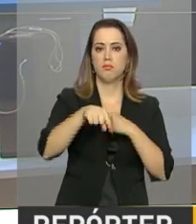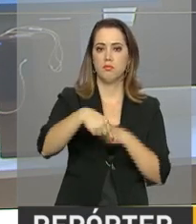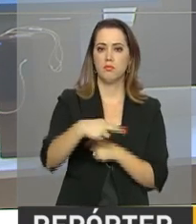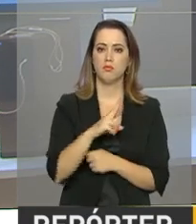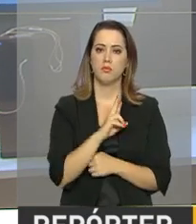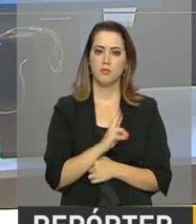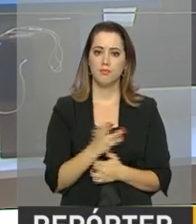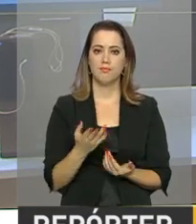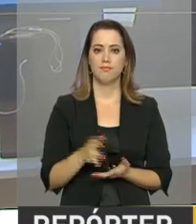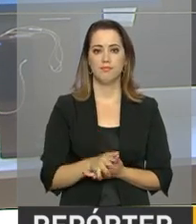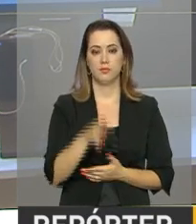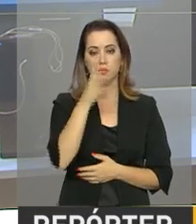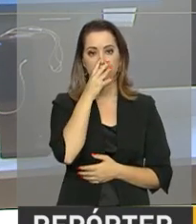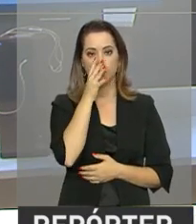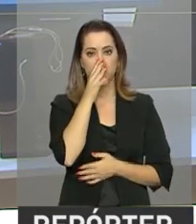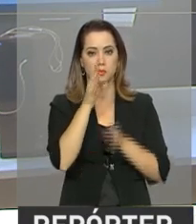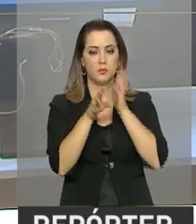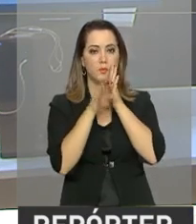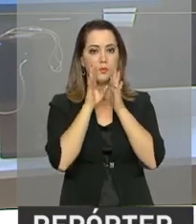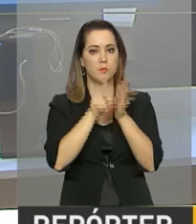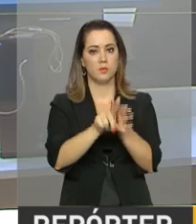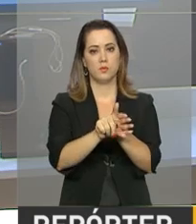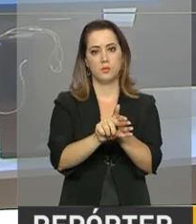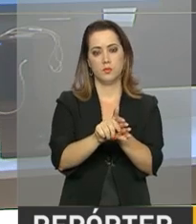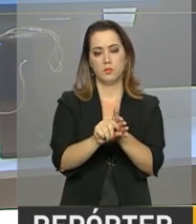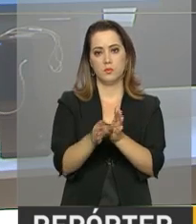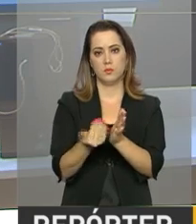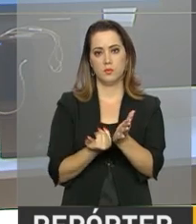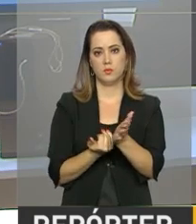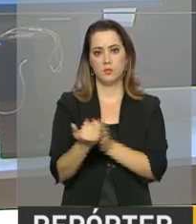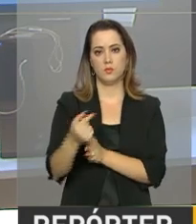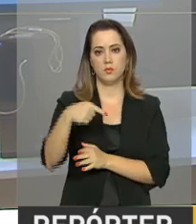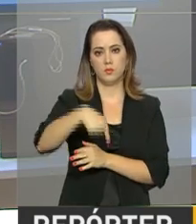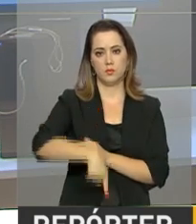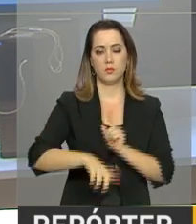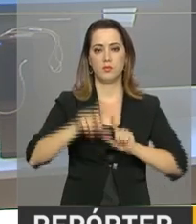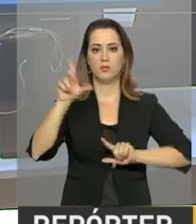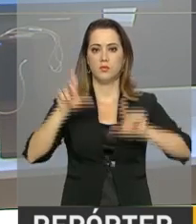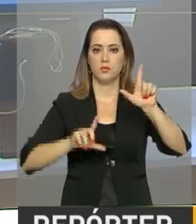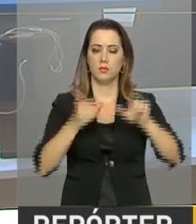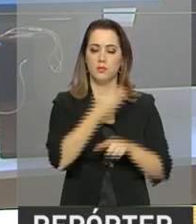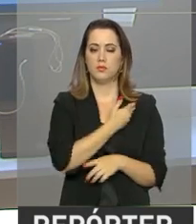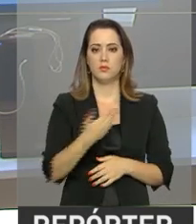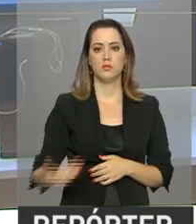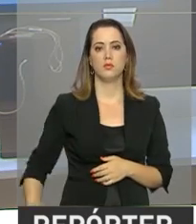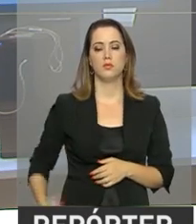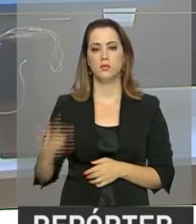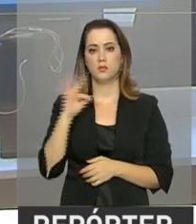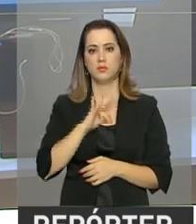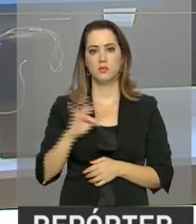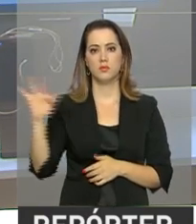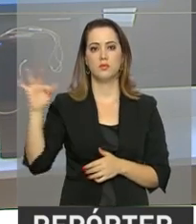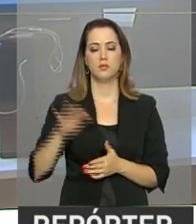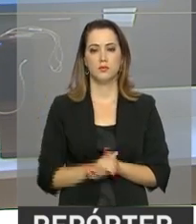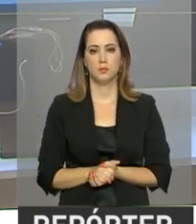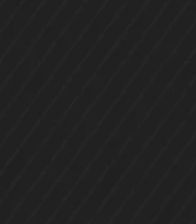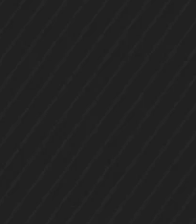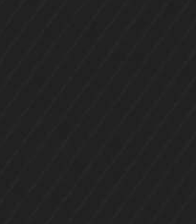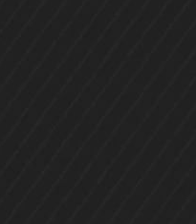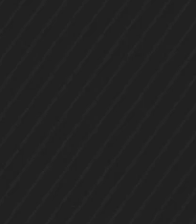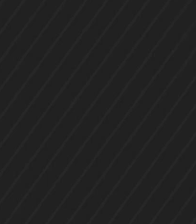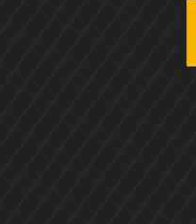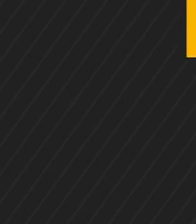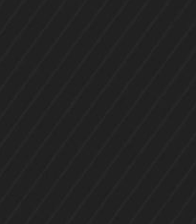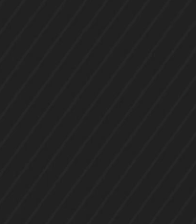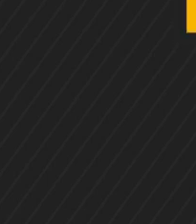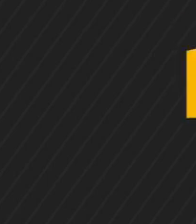na nossa próxima edição acompanha as notícias também em nossas redes sociais Continue com a gente aqui na NBR a TV do Governo Federal